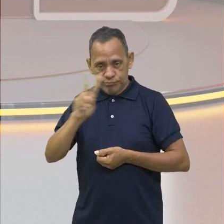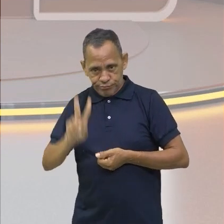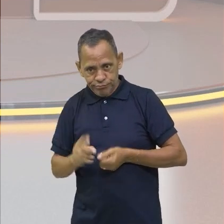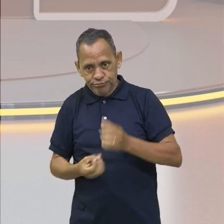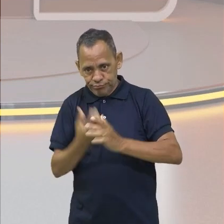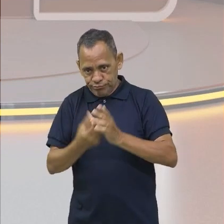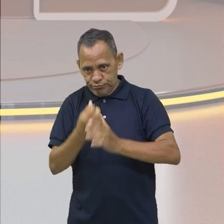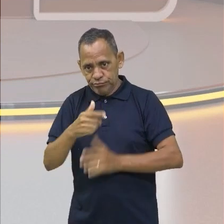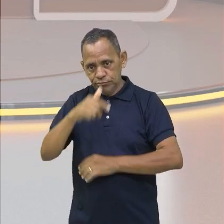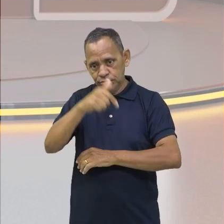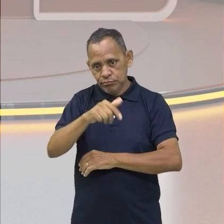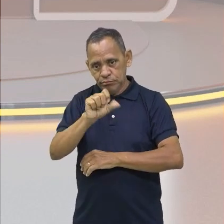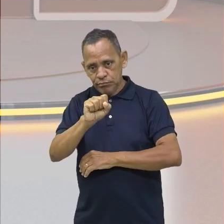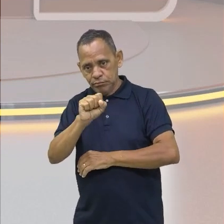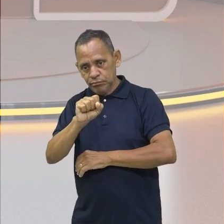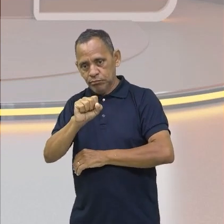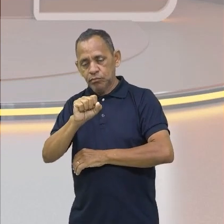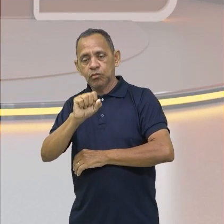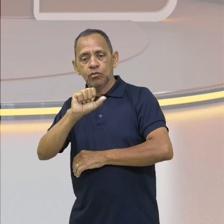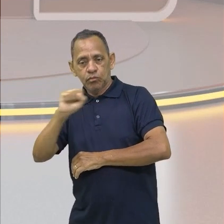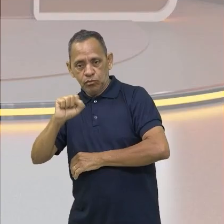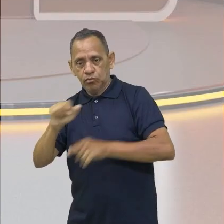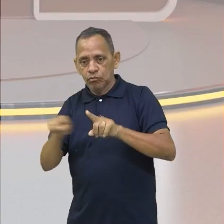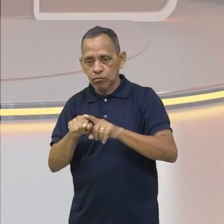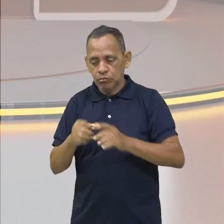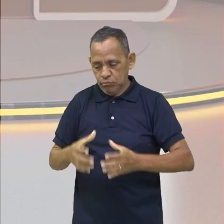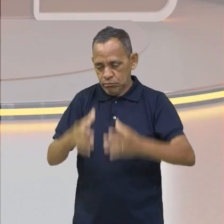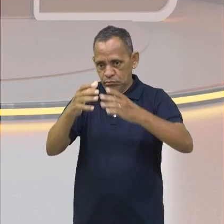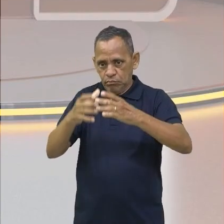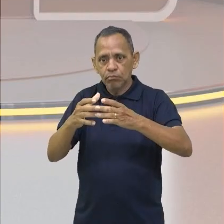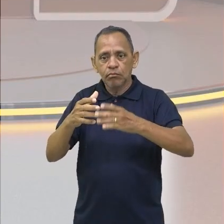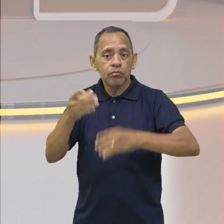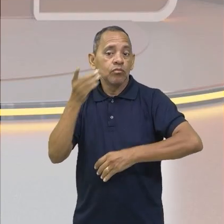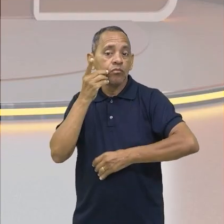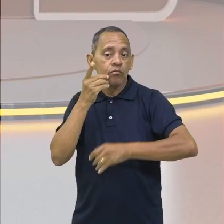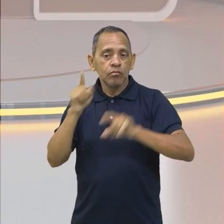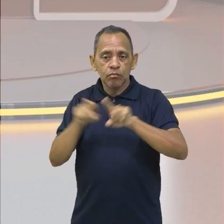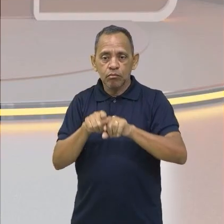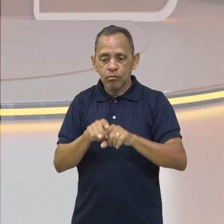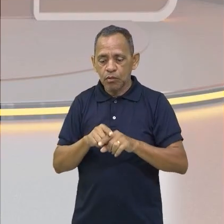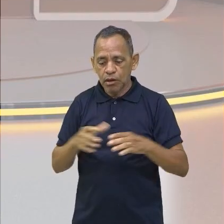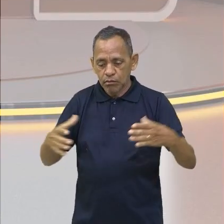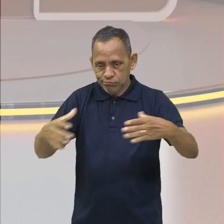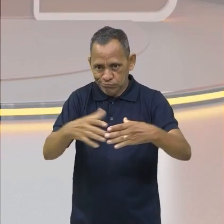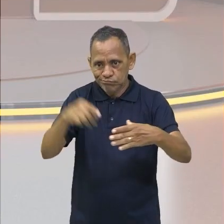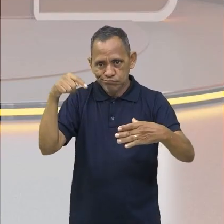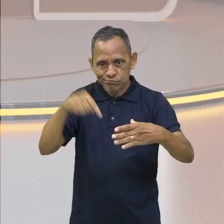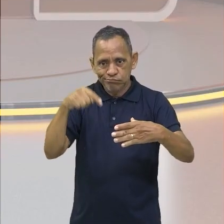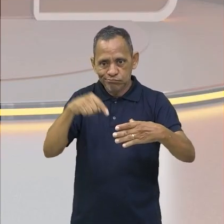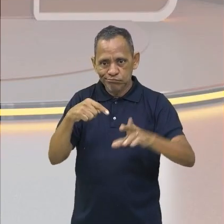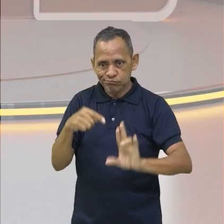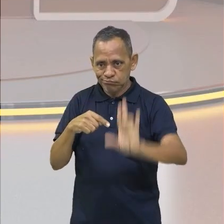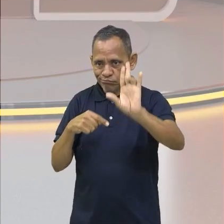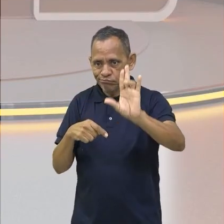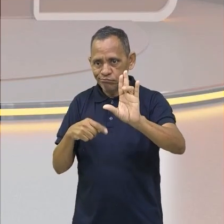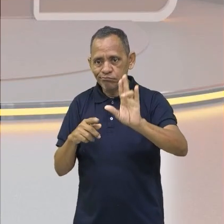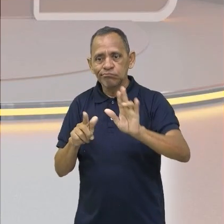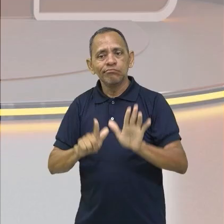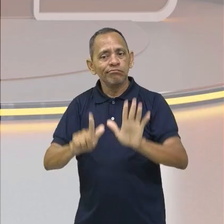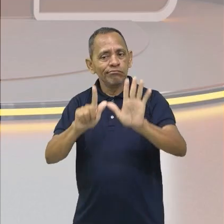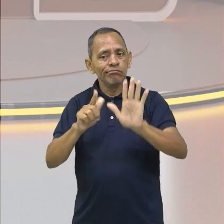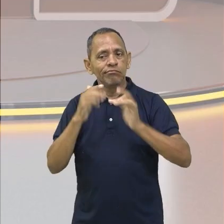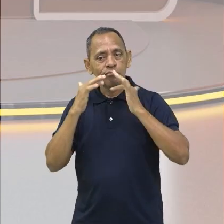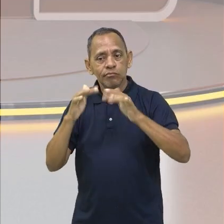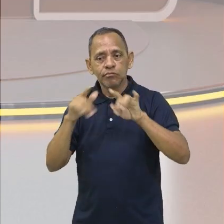de 788 mil barris diários, tá? E essas reservas de gás natural, elas vão